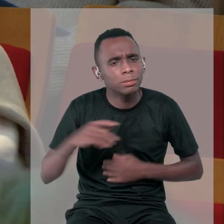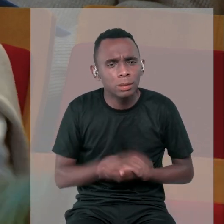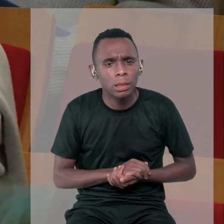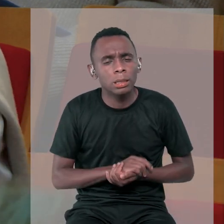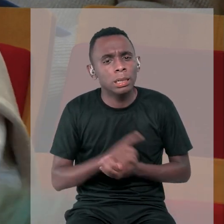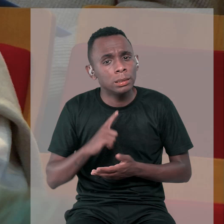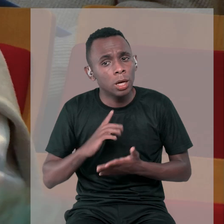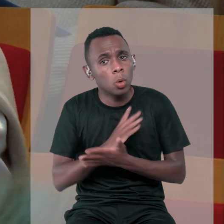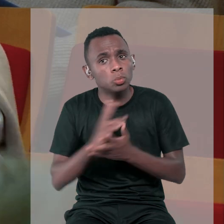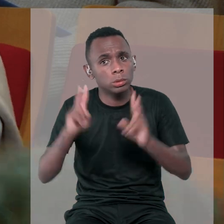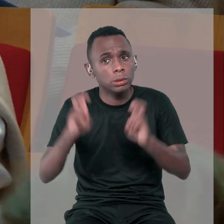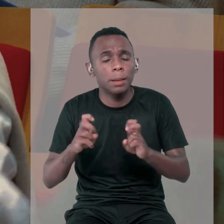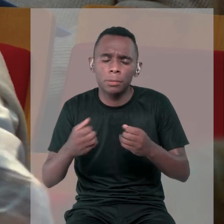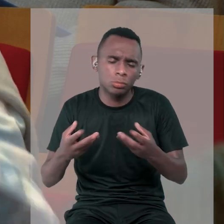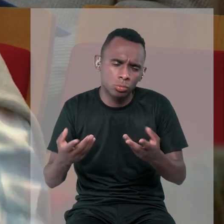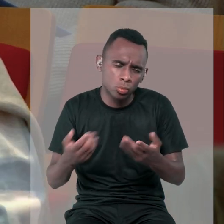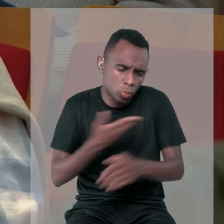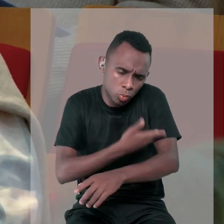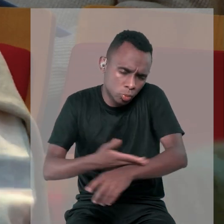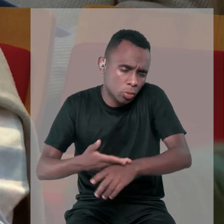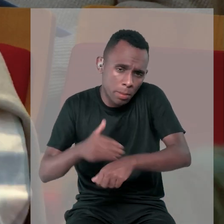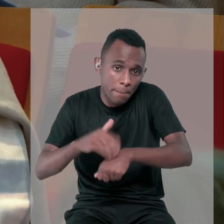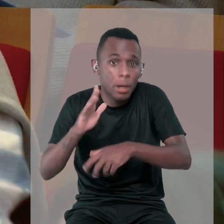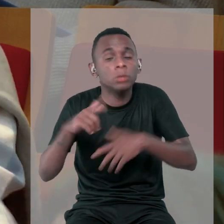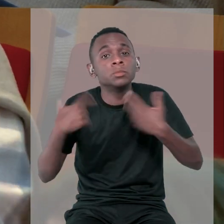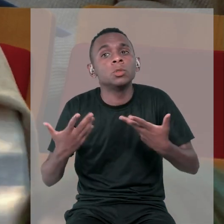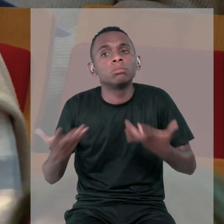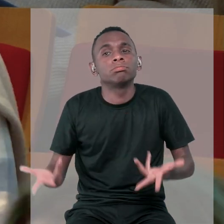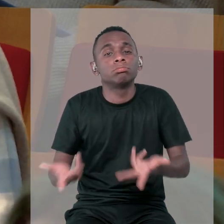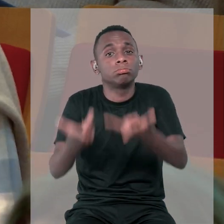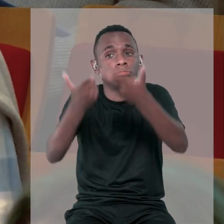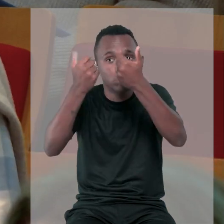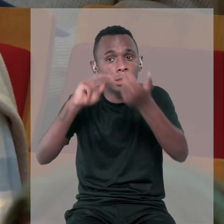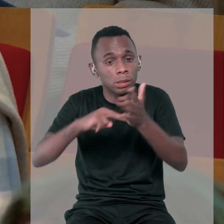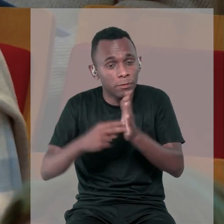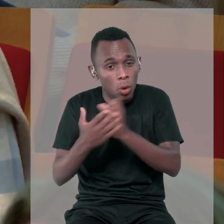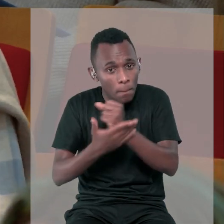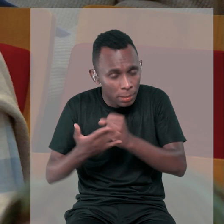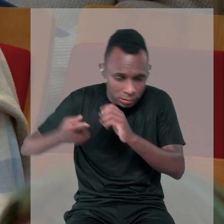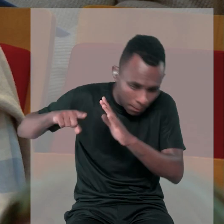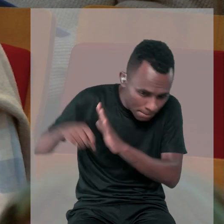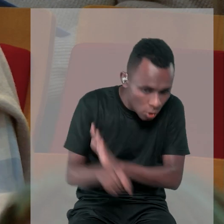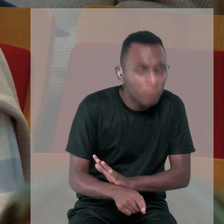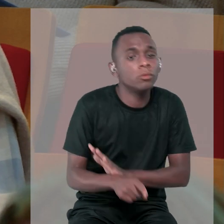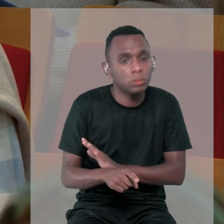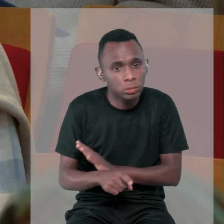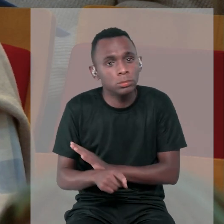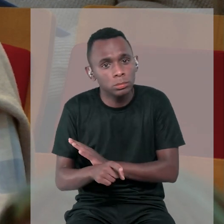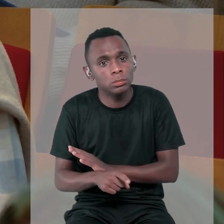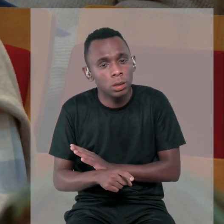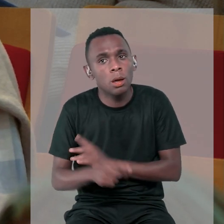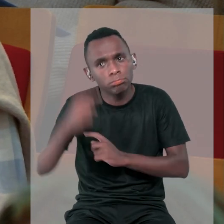práticas, né? Eu acho que o seu enriquecimento é uma base mais profunda, né? Uma base do pensamento como um todo,